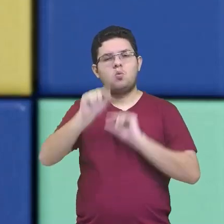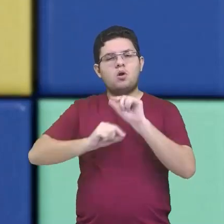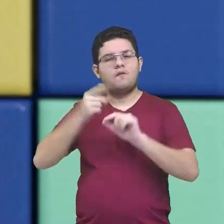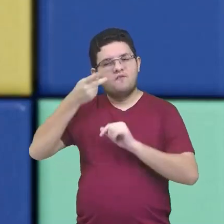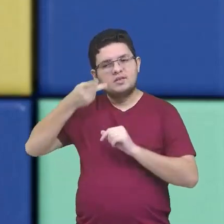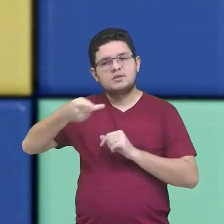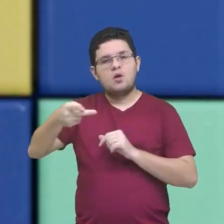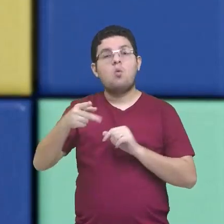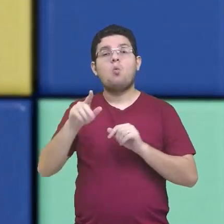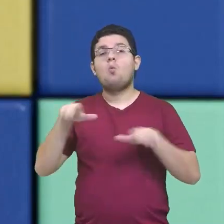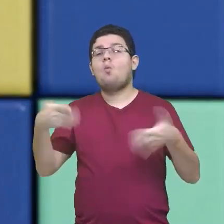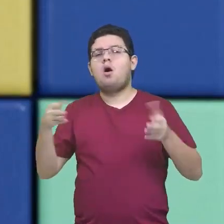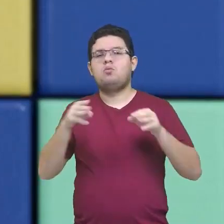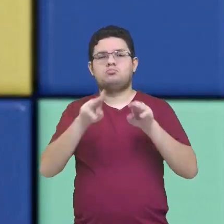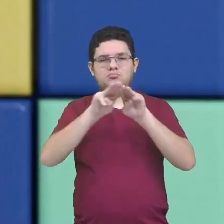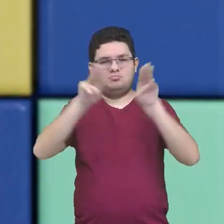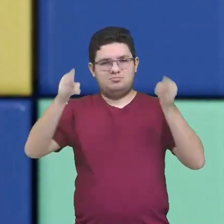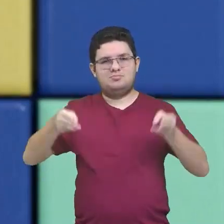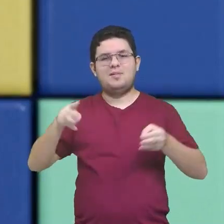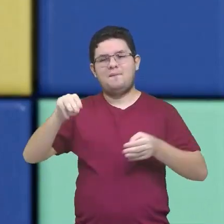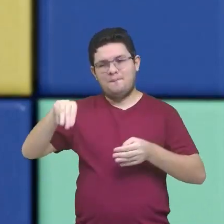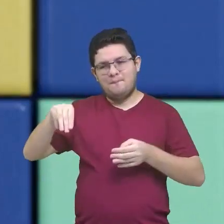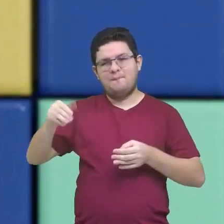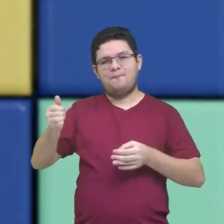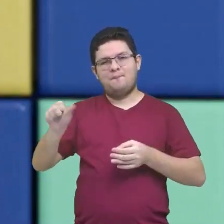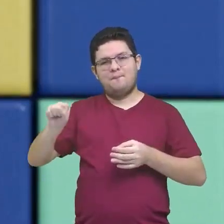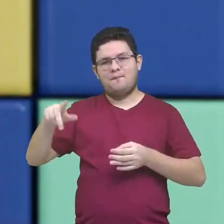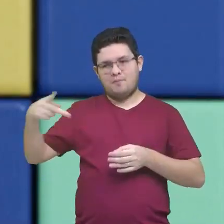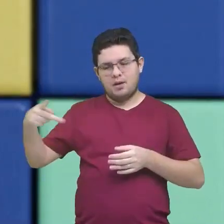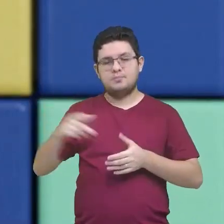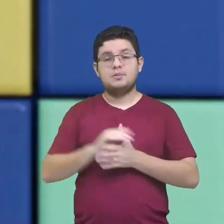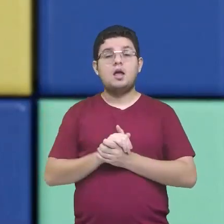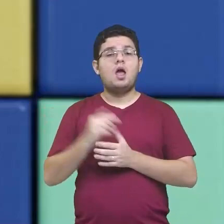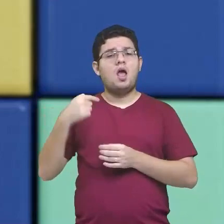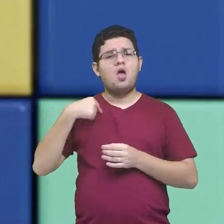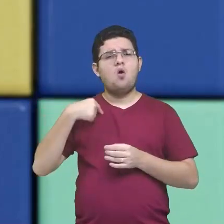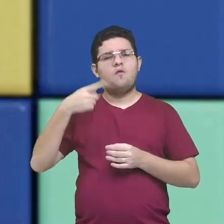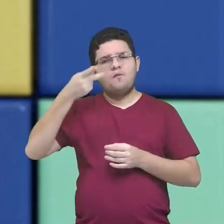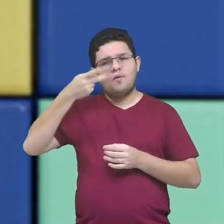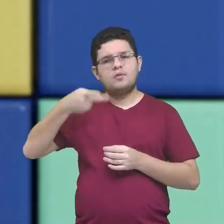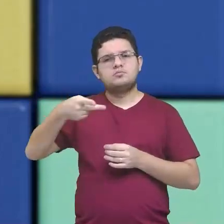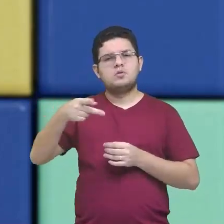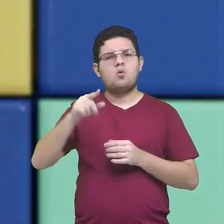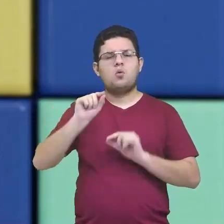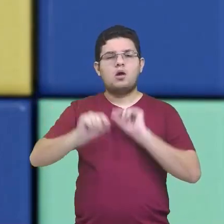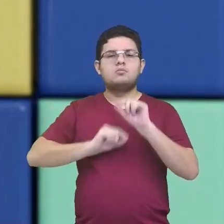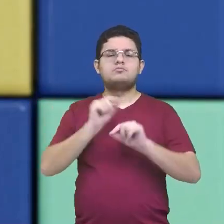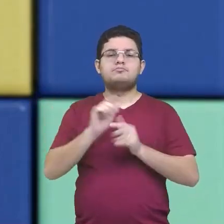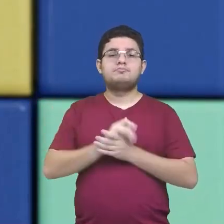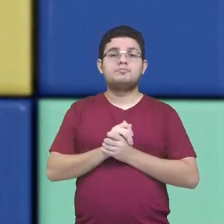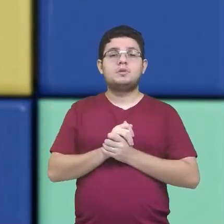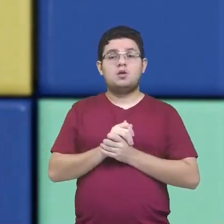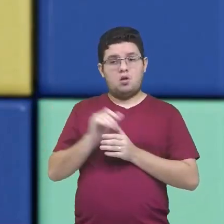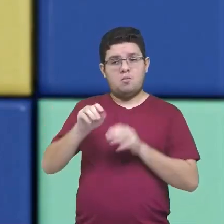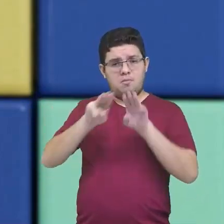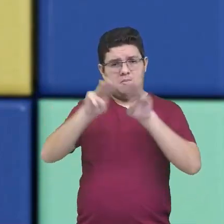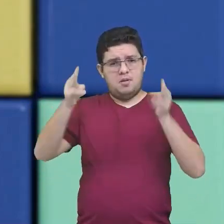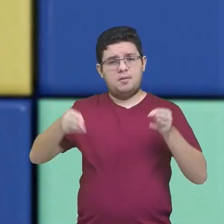Paulo, e aí, coincidentemente, andando ali pela Paulista, procurando alguma coisa para comer, junto com os colegas do trabalho,